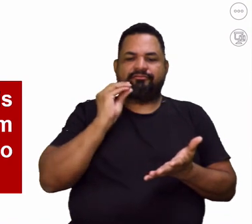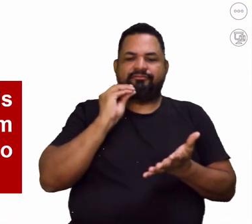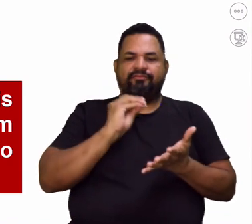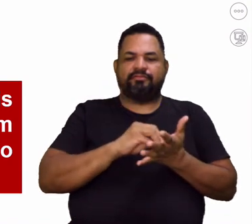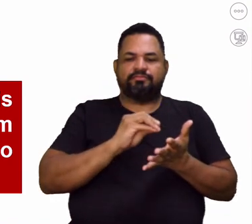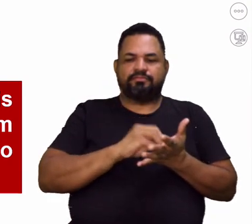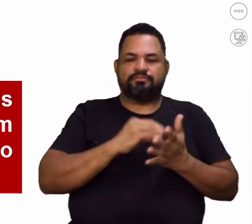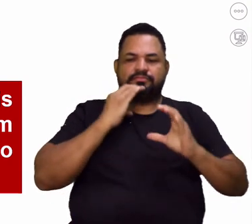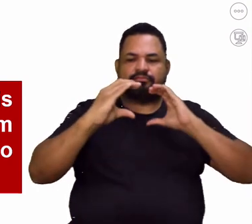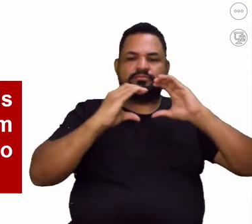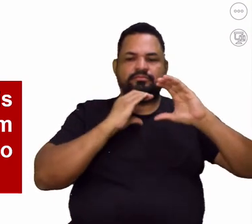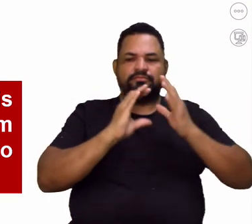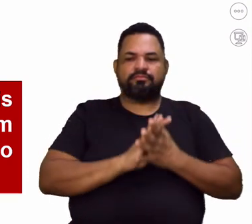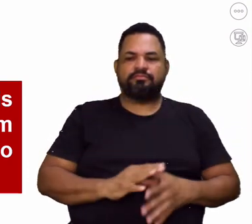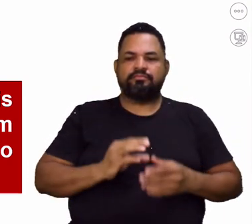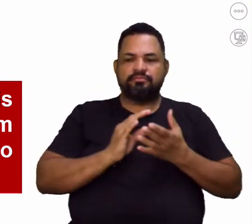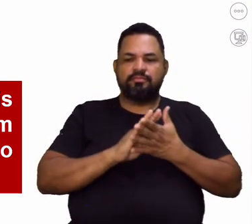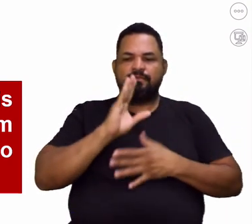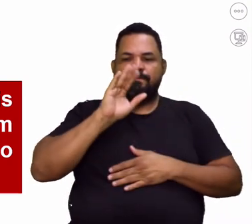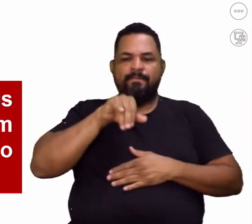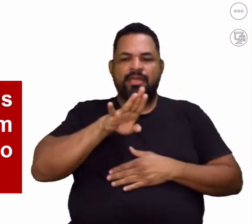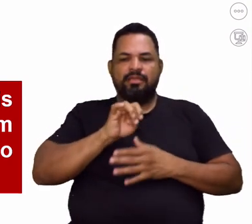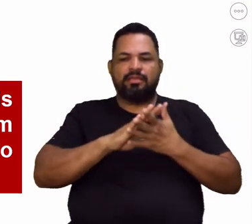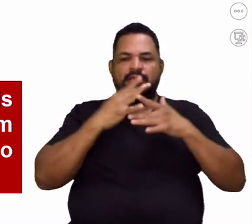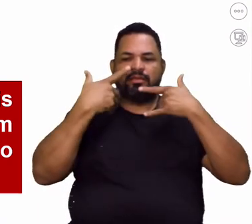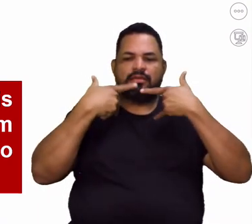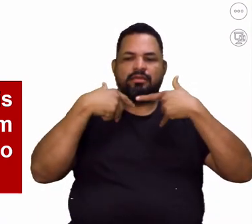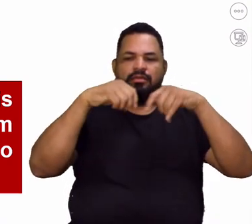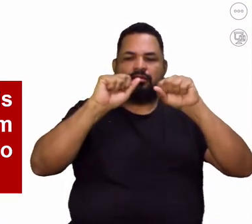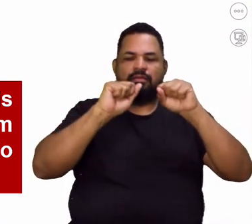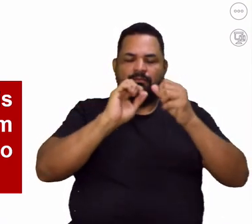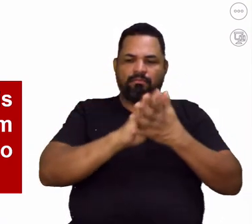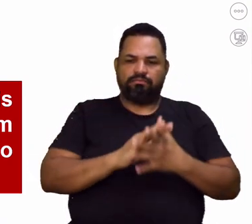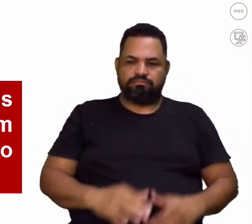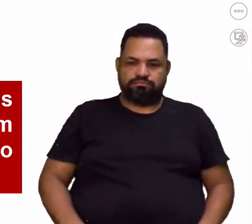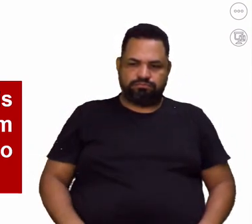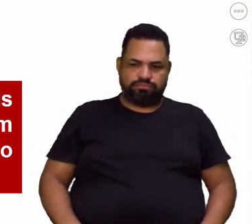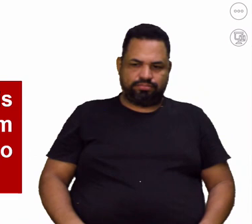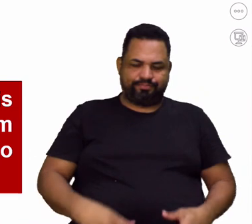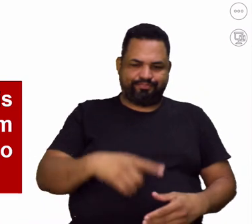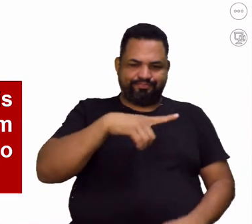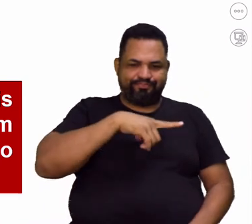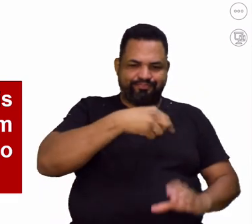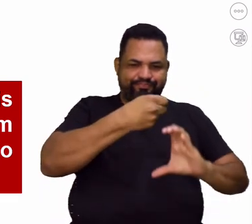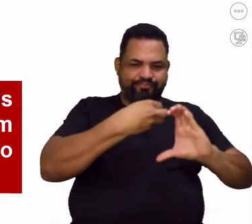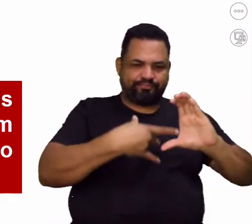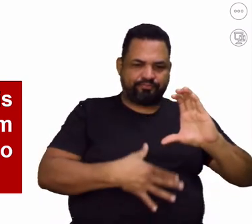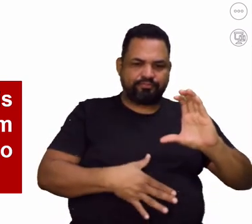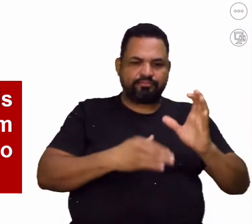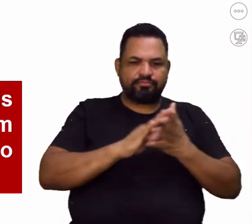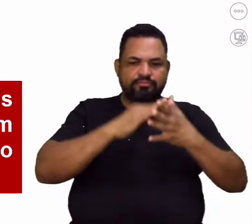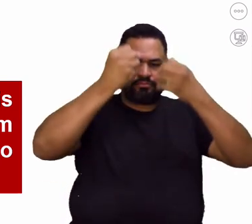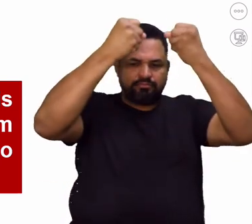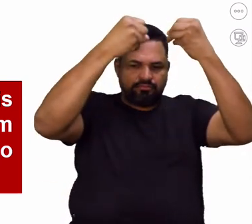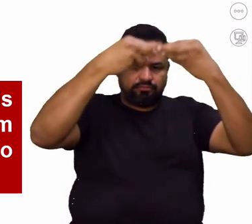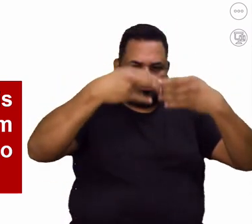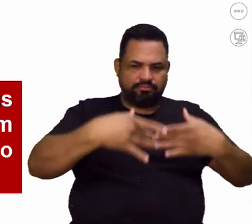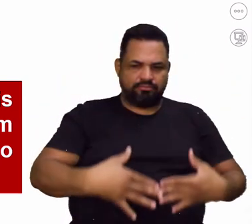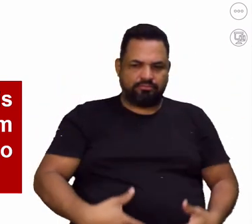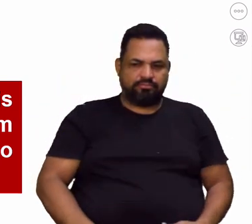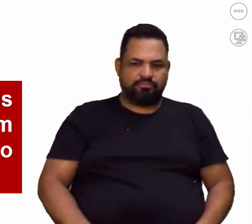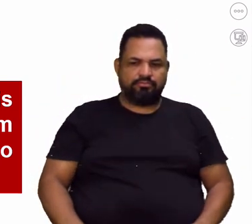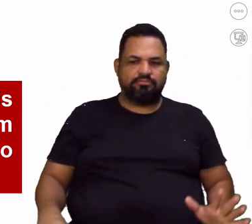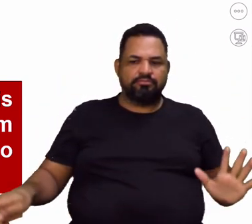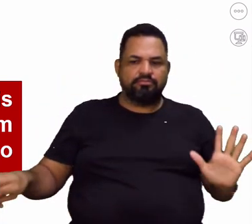houve, certo? E a metalinguagem? A metalinguagem é aquela função em que vai ter aí a explicação